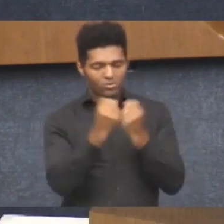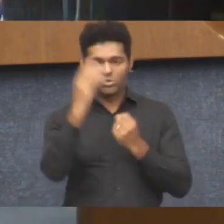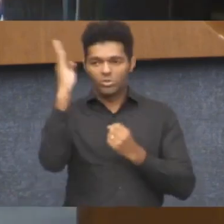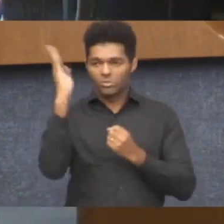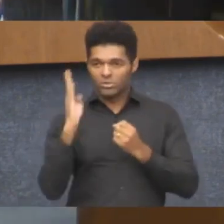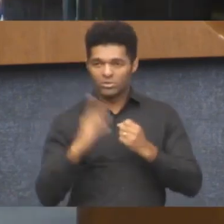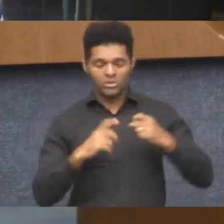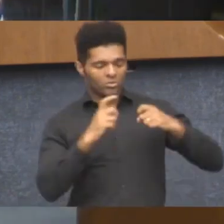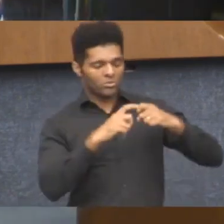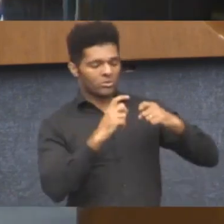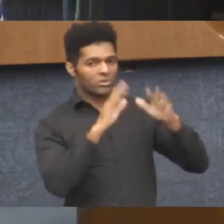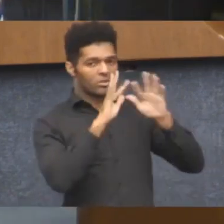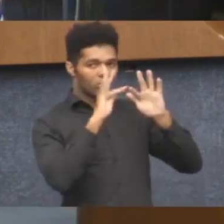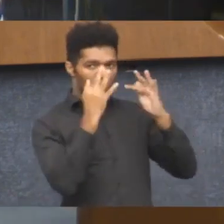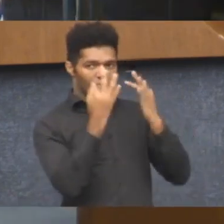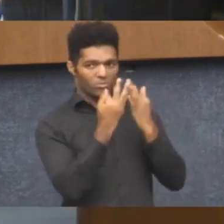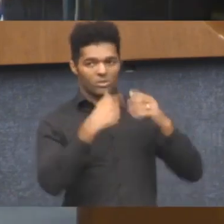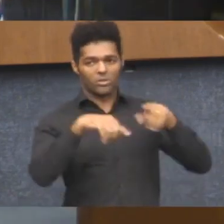Comunidade.